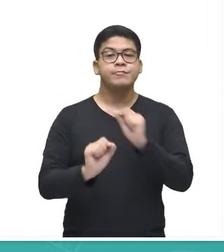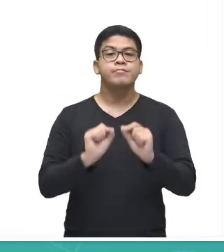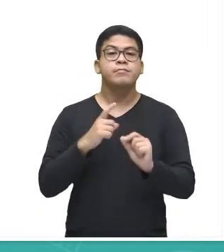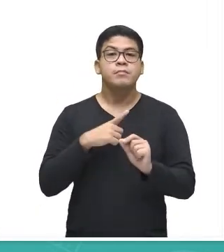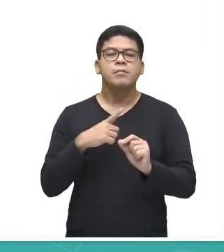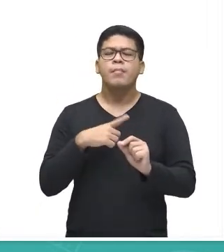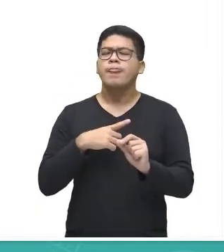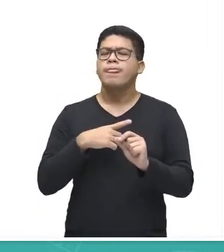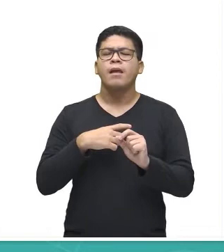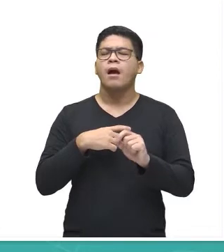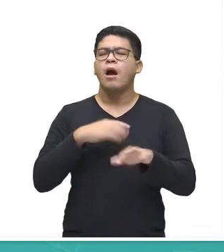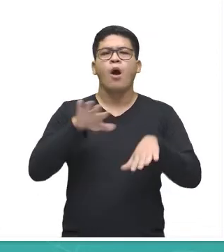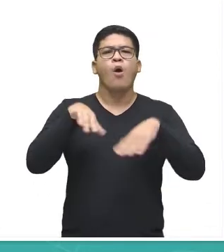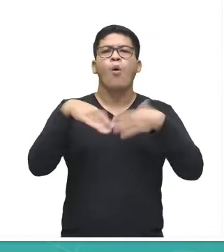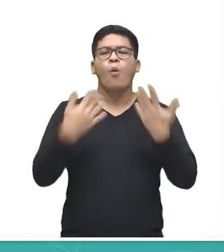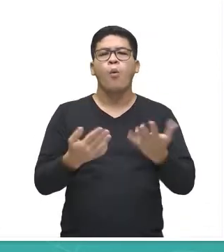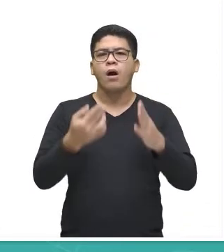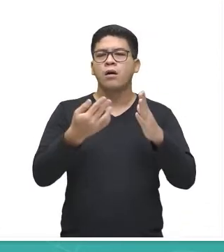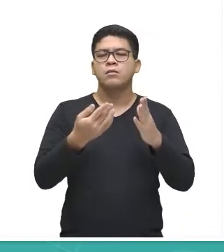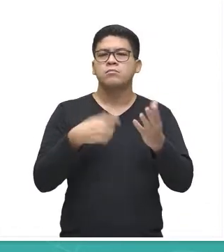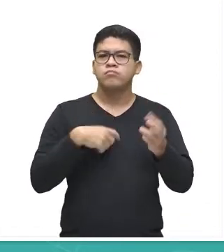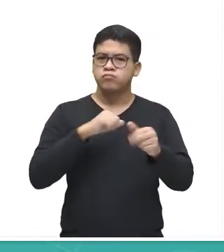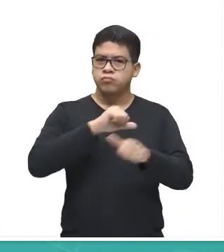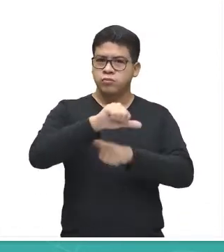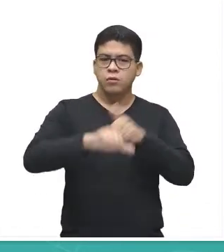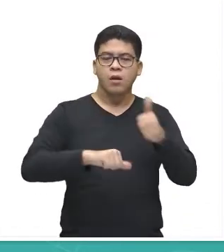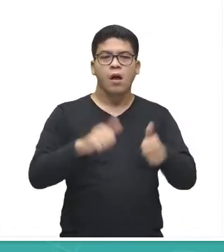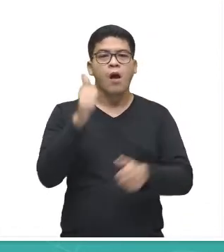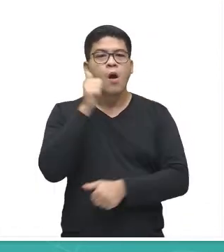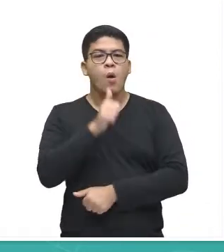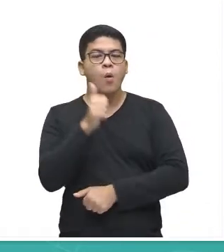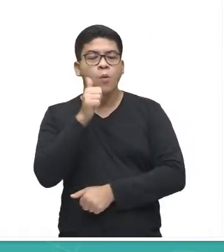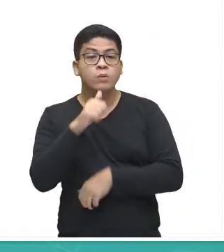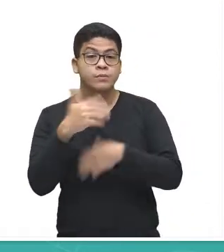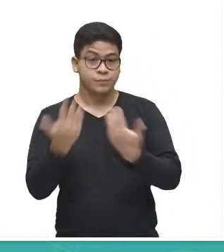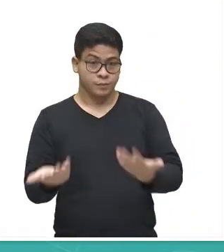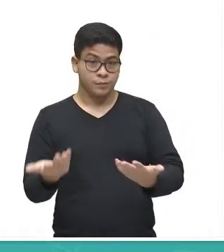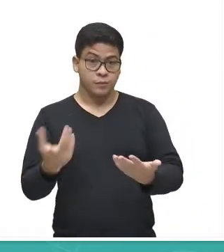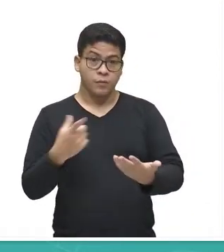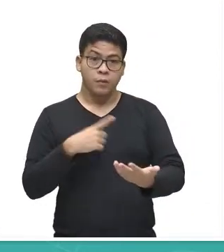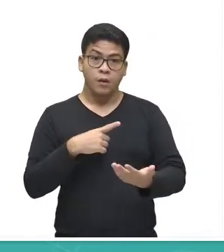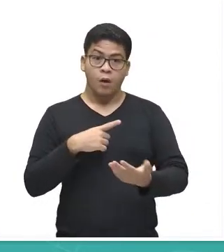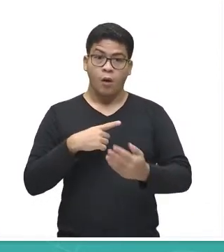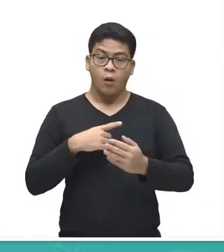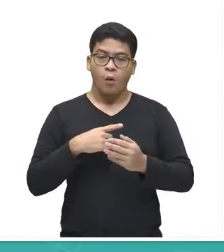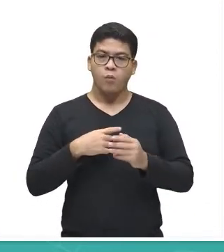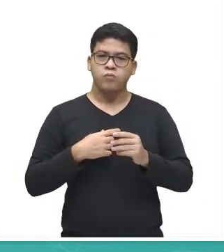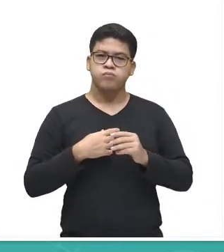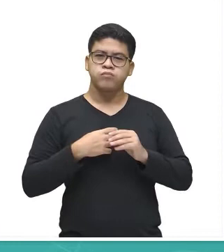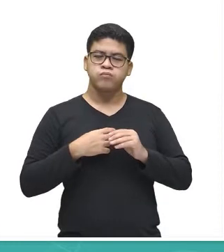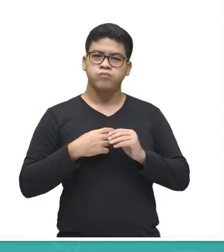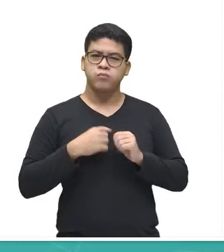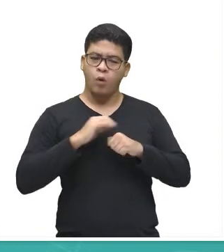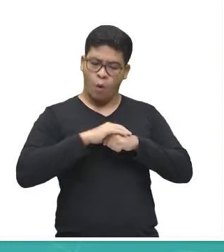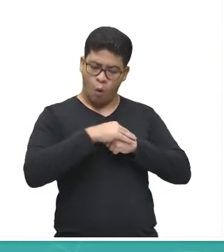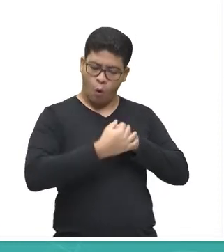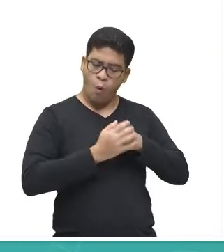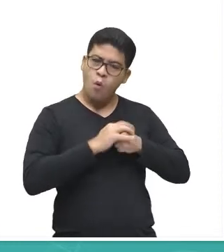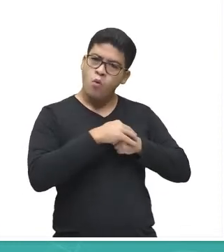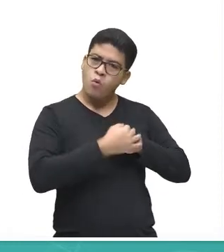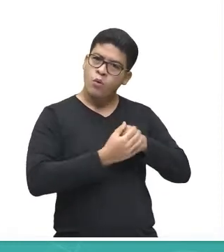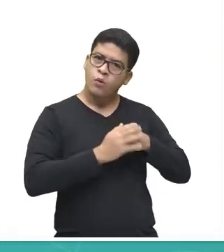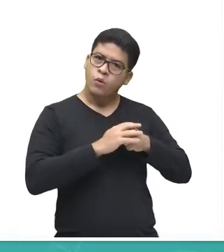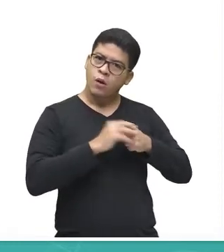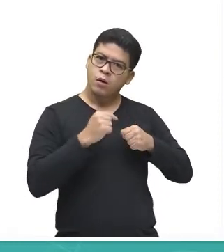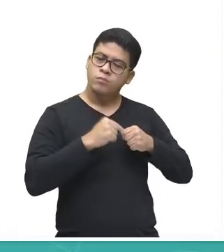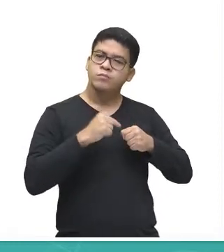são essas mudanças nas meninas? Nas meninas, há o desenvolvimento dos seios. Observem como é